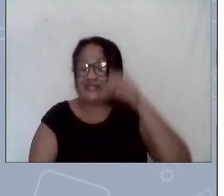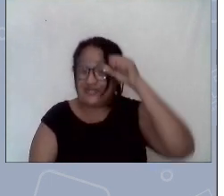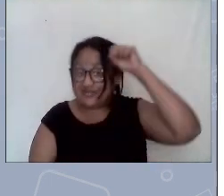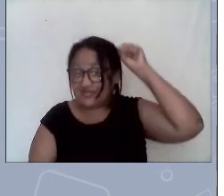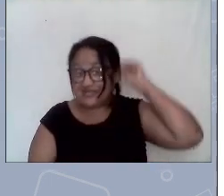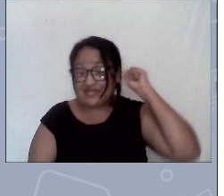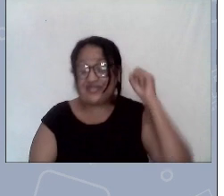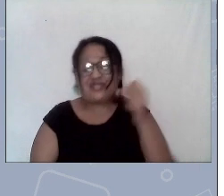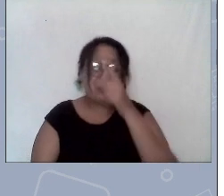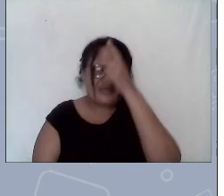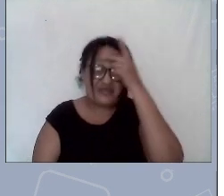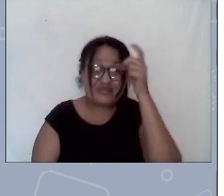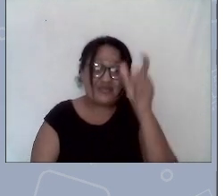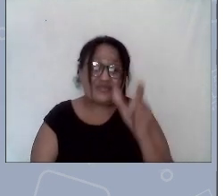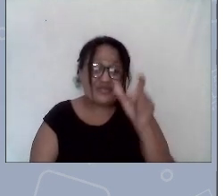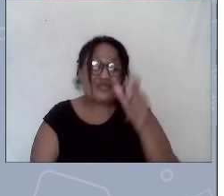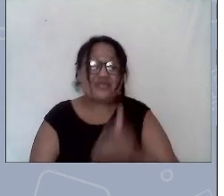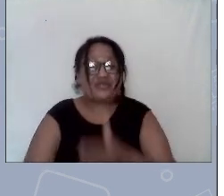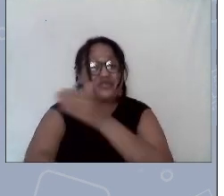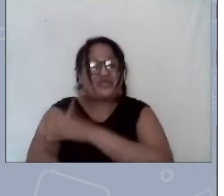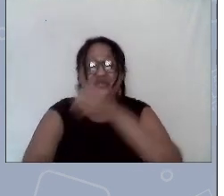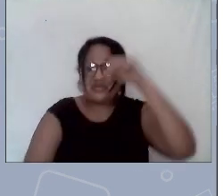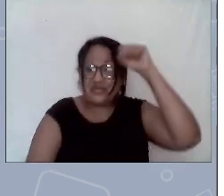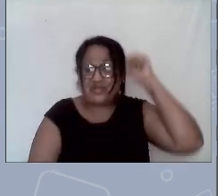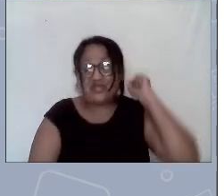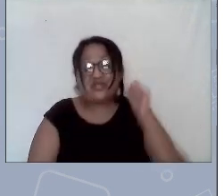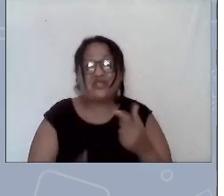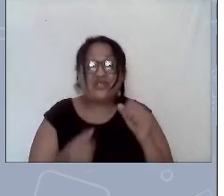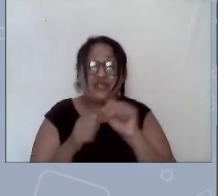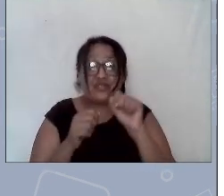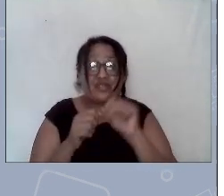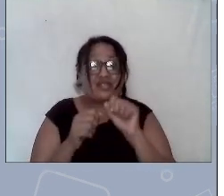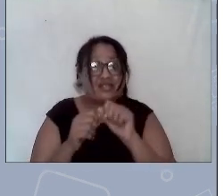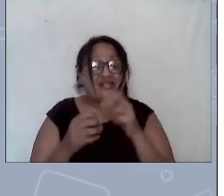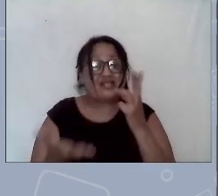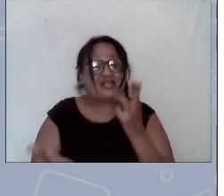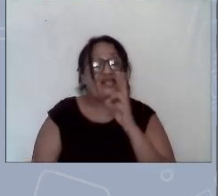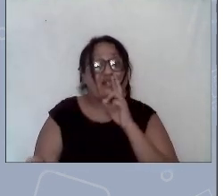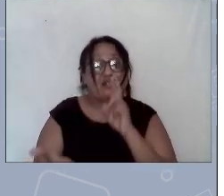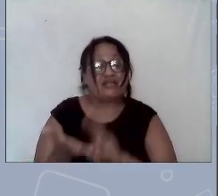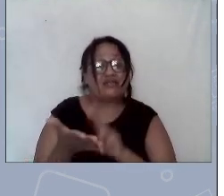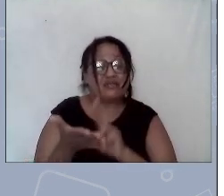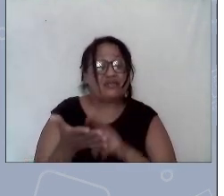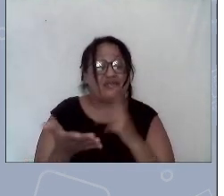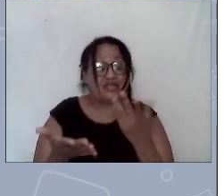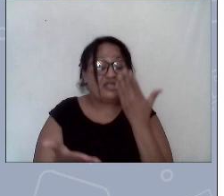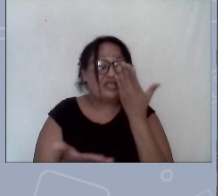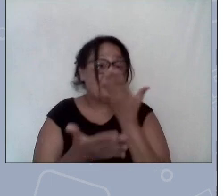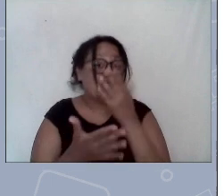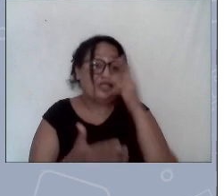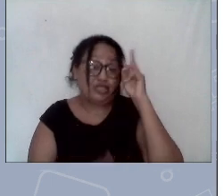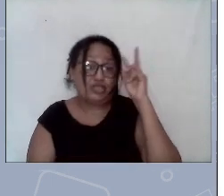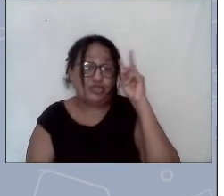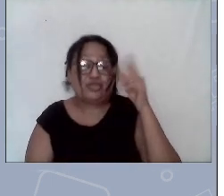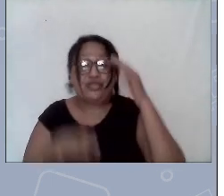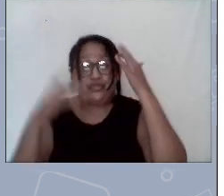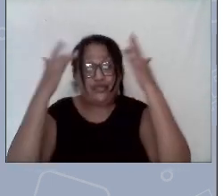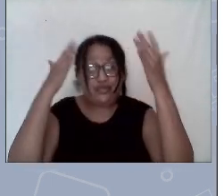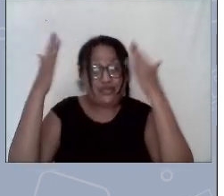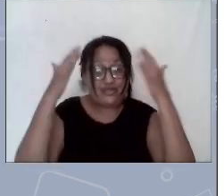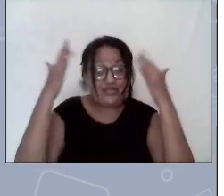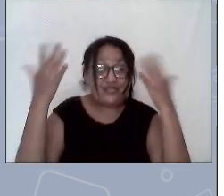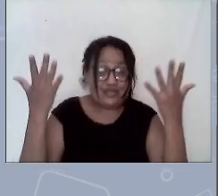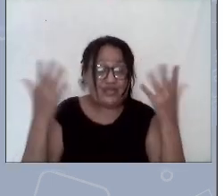fazer a correção e o comentário das questões de história e filosofia eu o professor João Lúcio e o professor